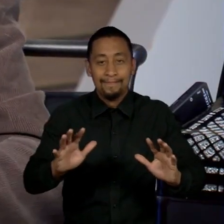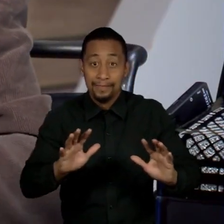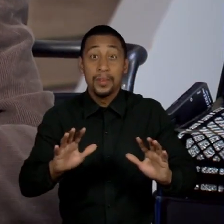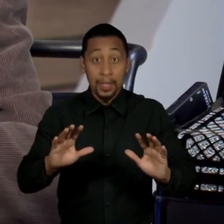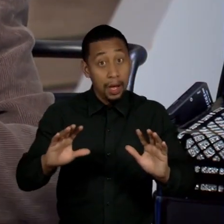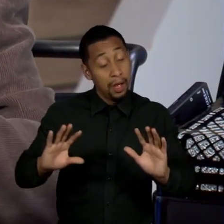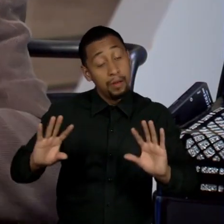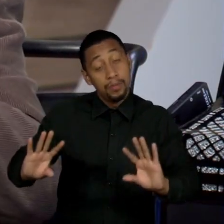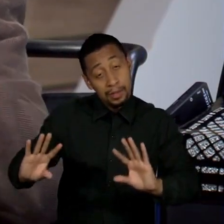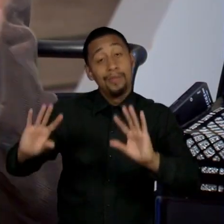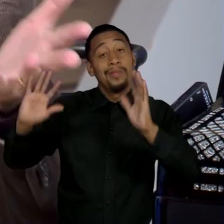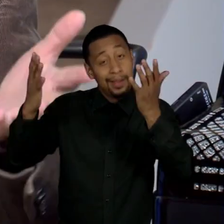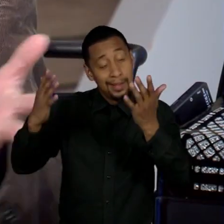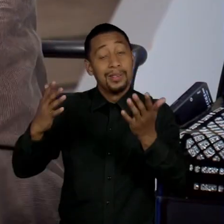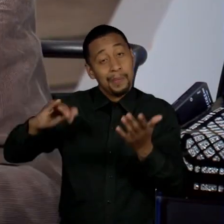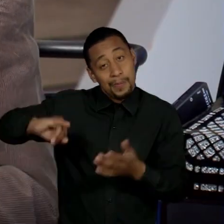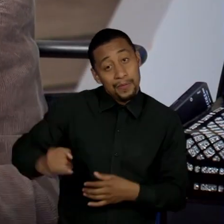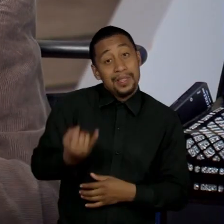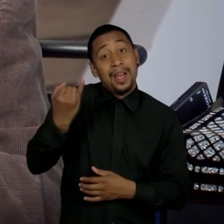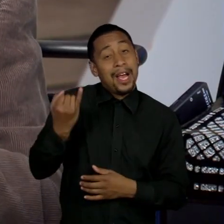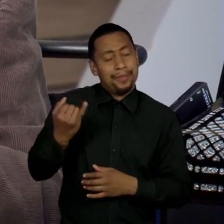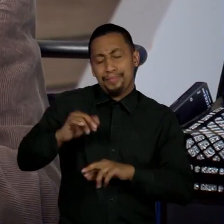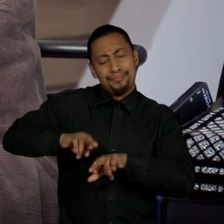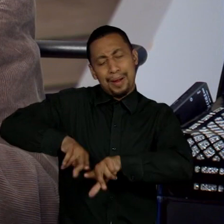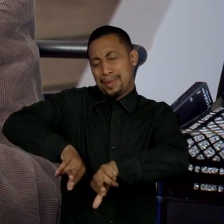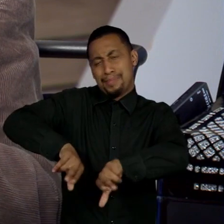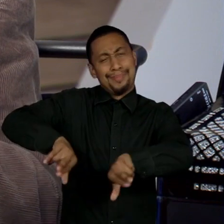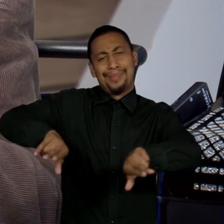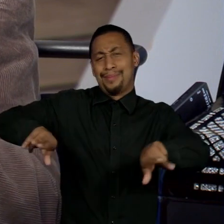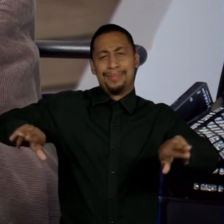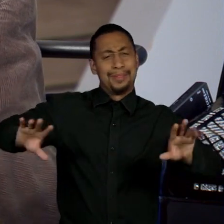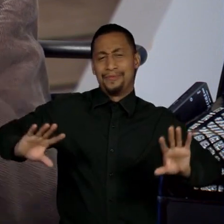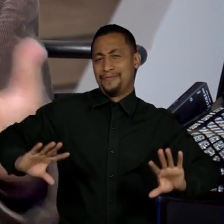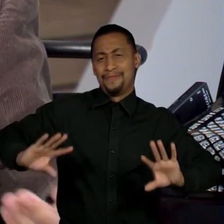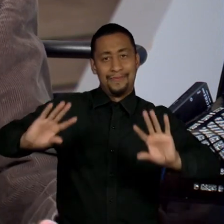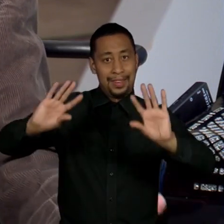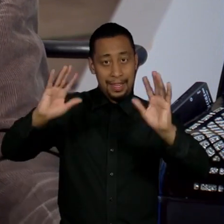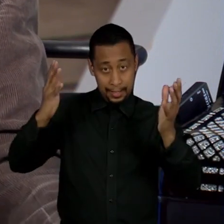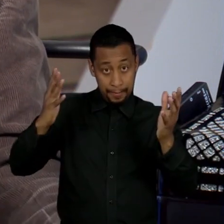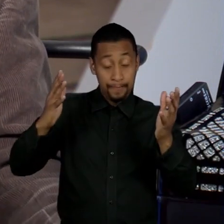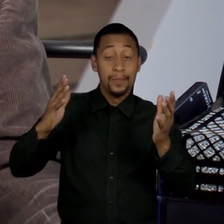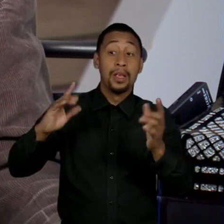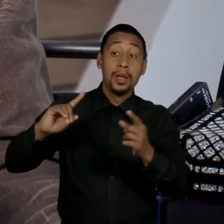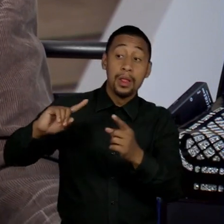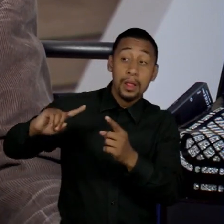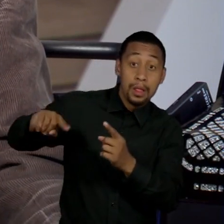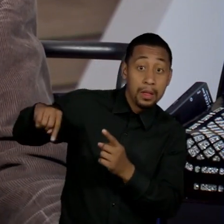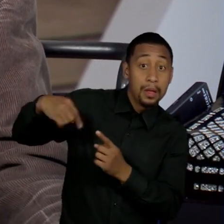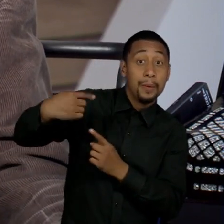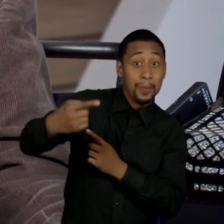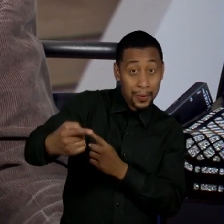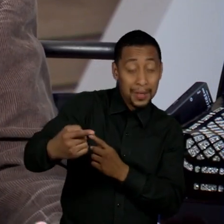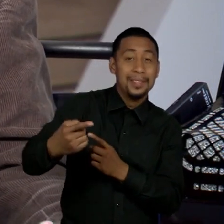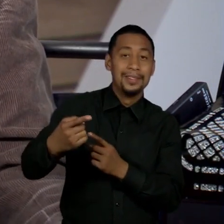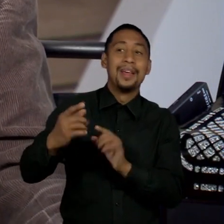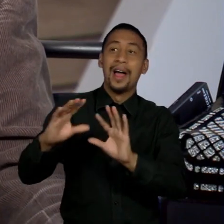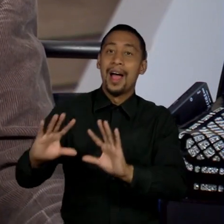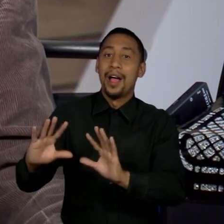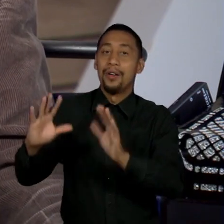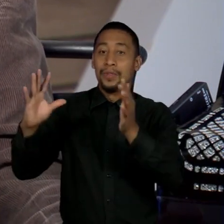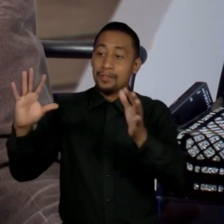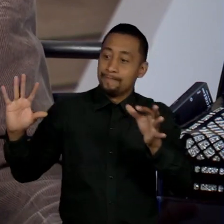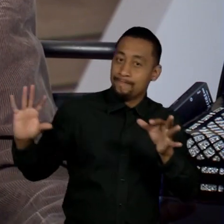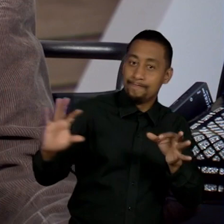de das mais diversas, né? E isso começa a se fazer junto com as festas dos padroeiros, né? O Santo